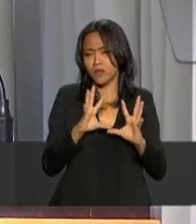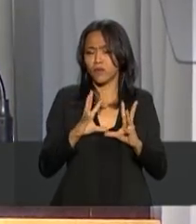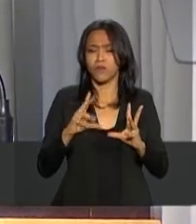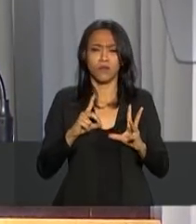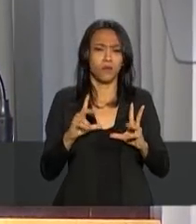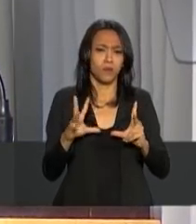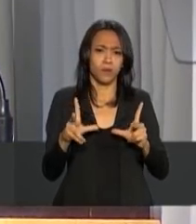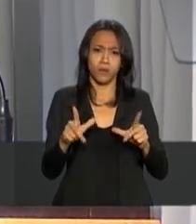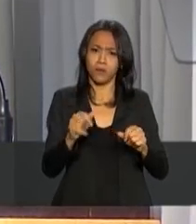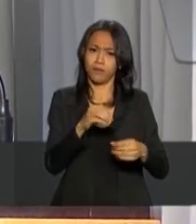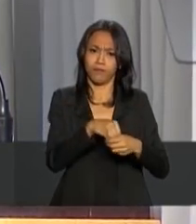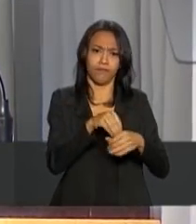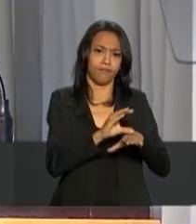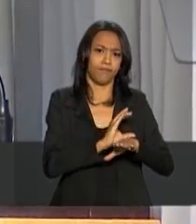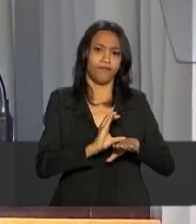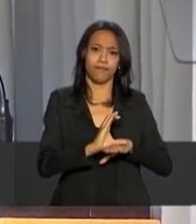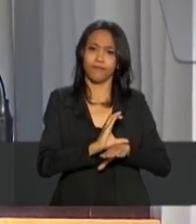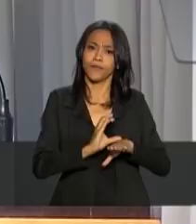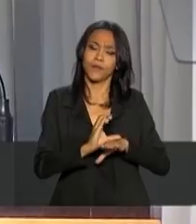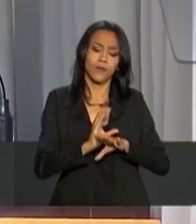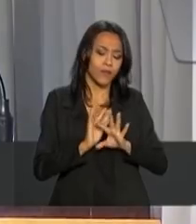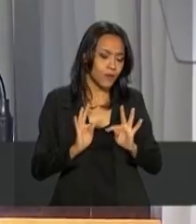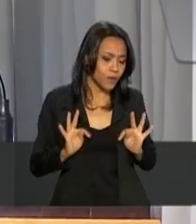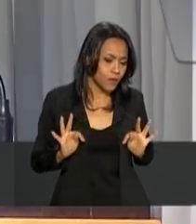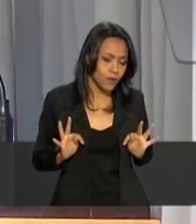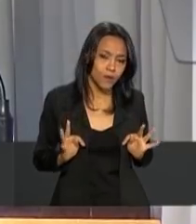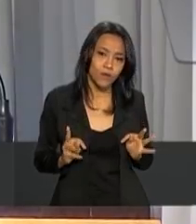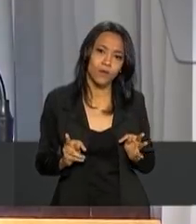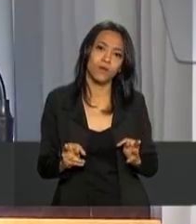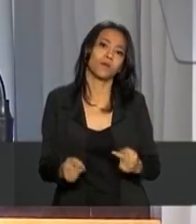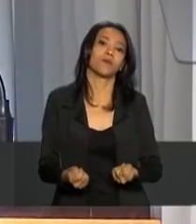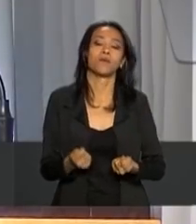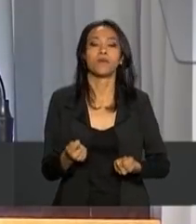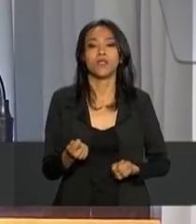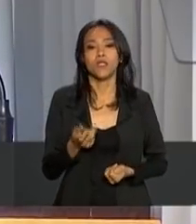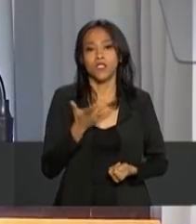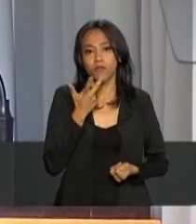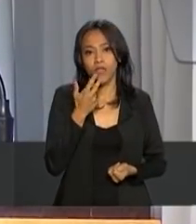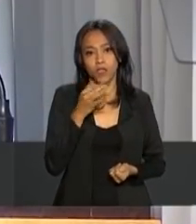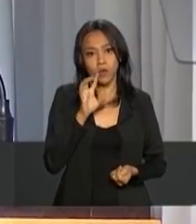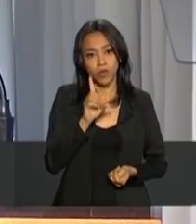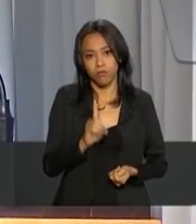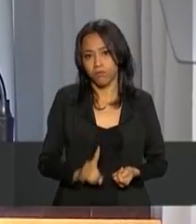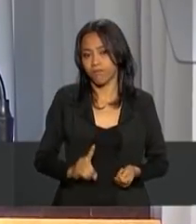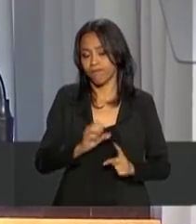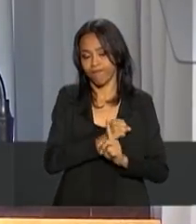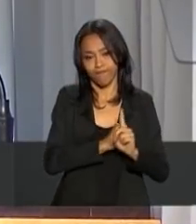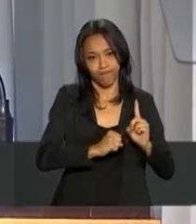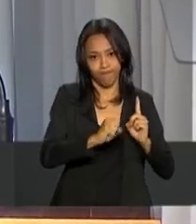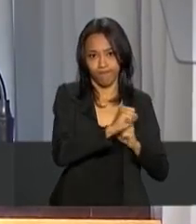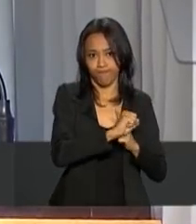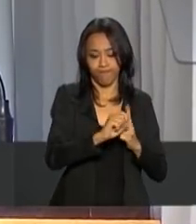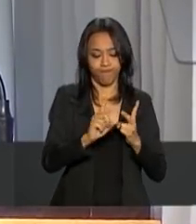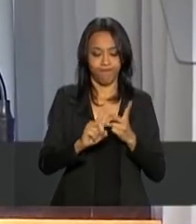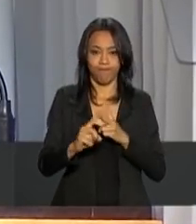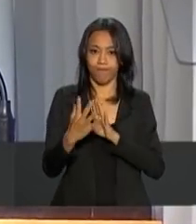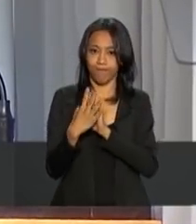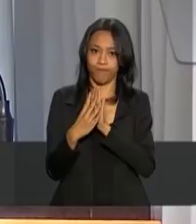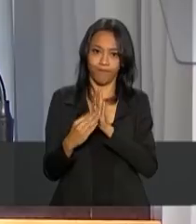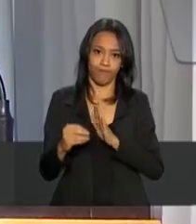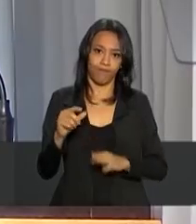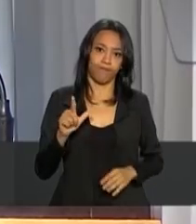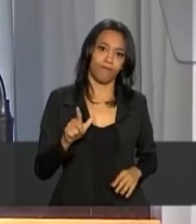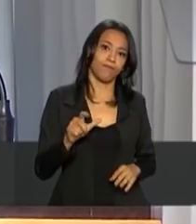na Constituição. Nós temos, acabei de dizer, direitos trabalhadores, direitos sociais, o liberalismo, as teses liberais. Cada um vai lá e